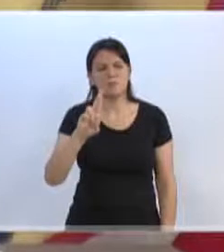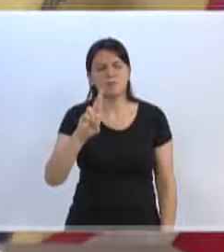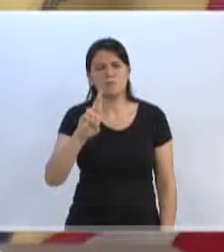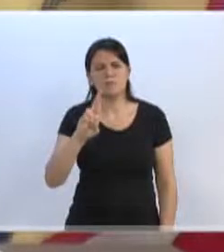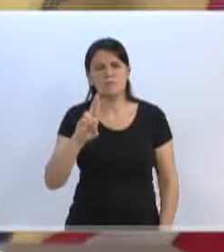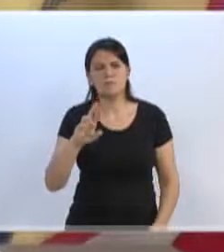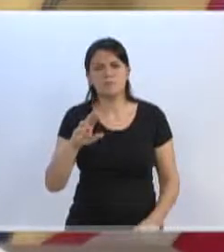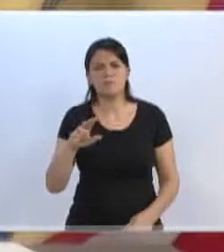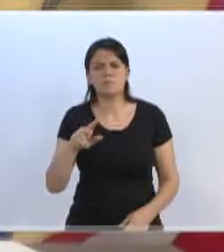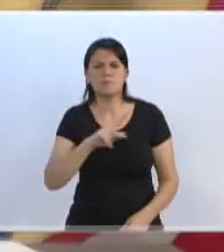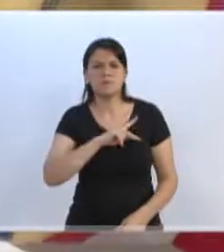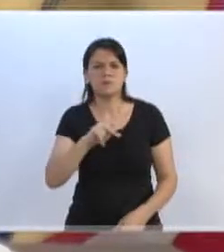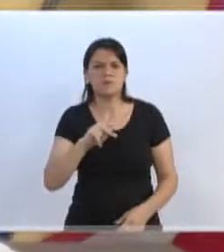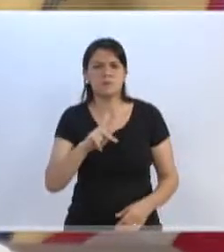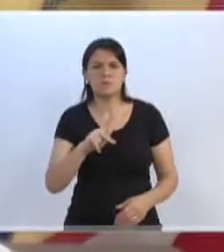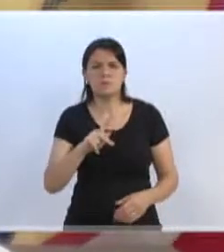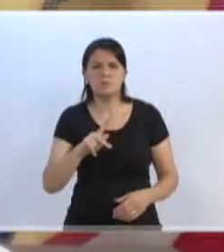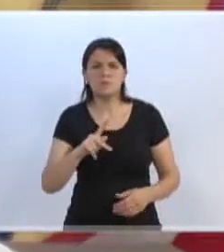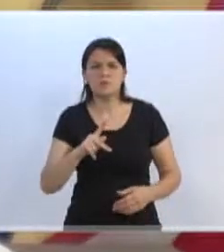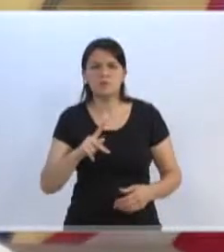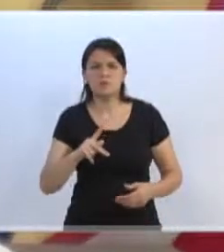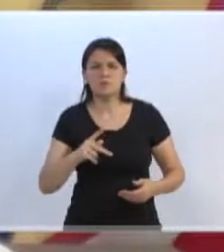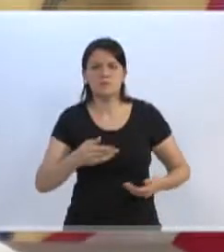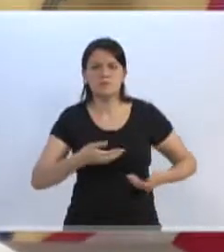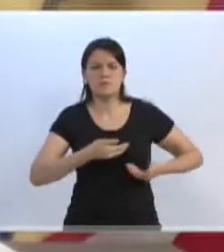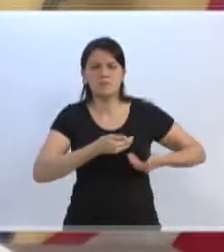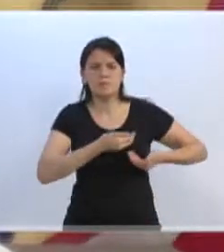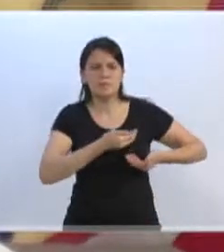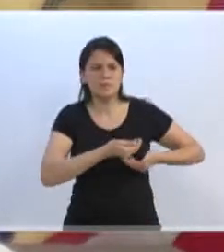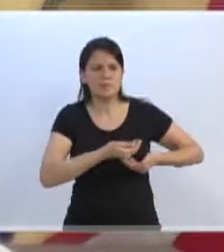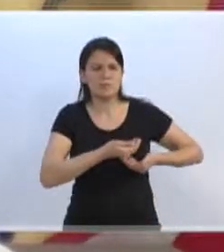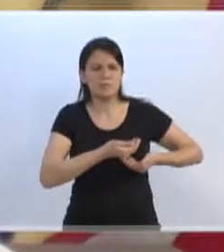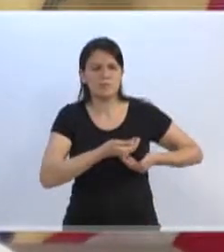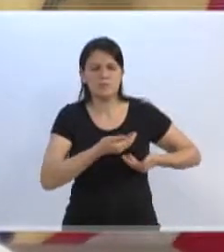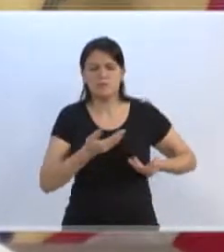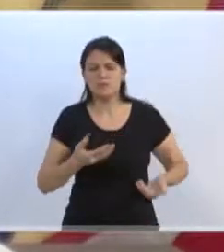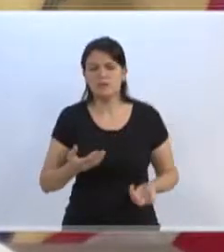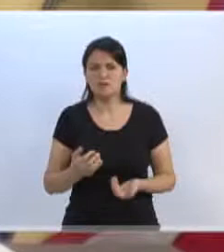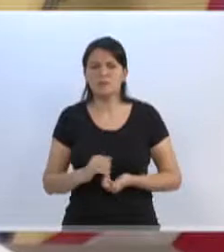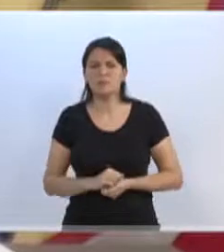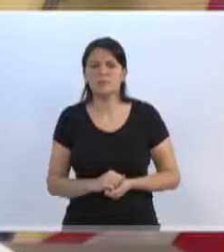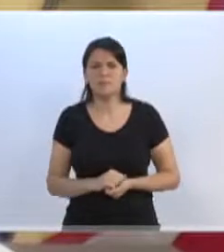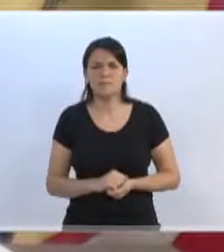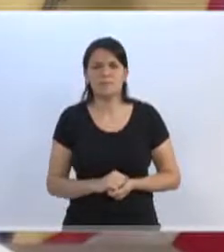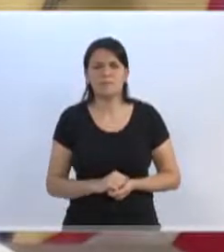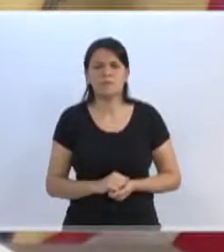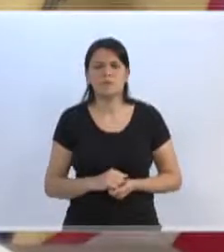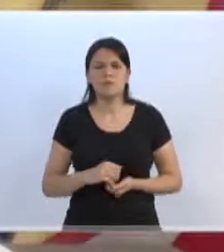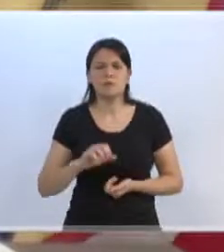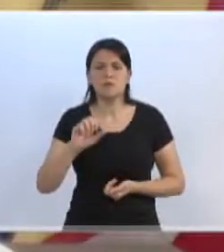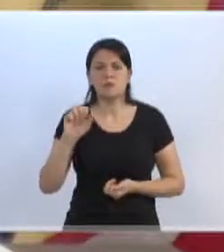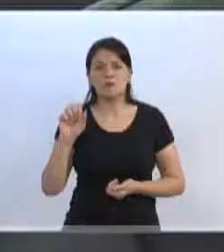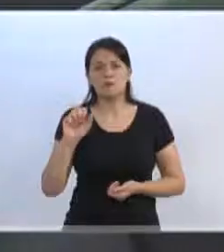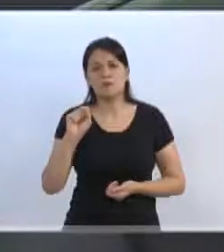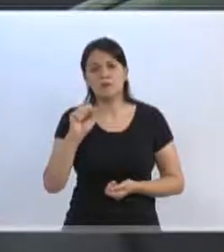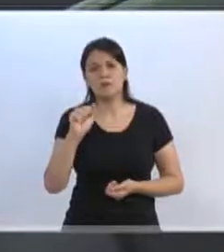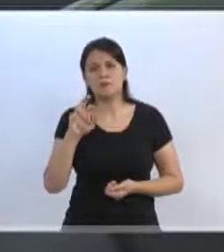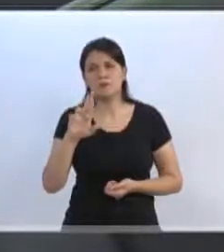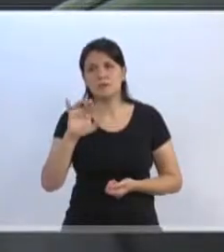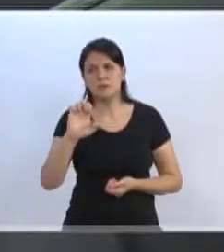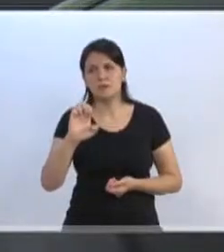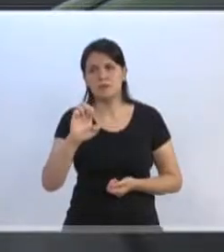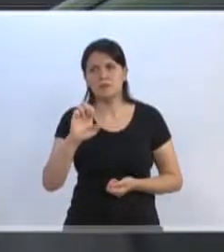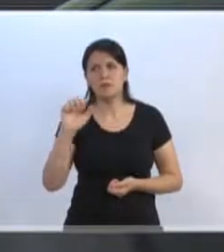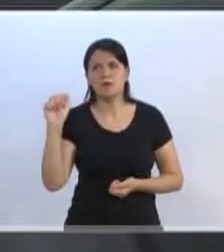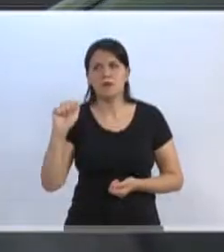casa é um prazer tê lo aqui nesta casa esperamos que ano que vem o nosso metropolitano na série a do catarinense possa